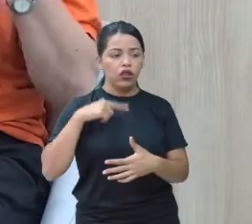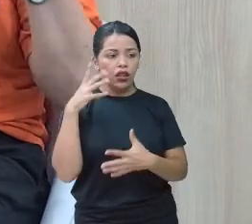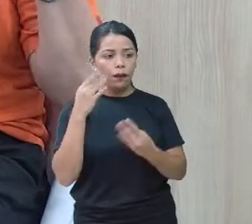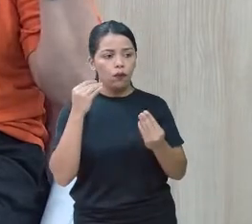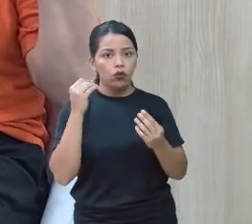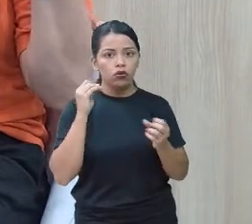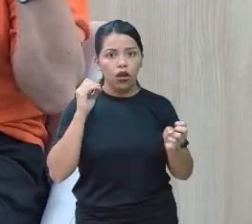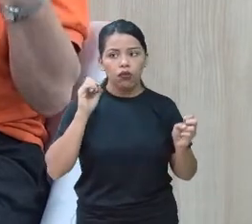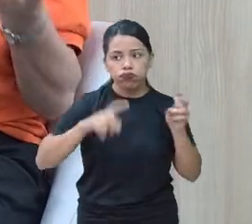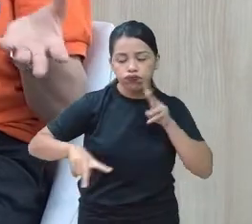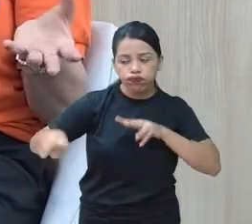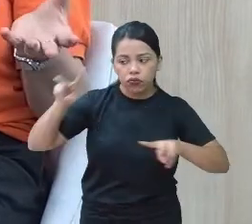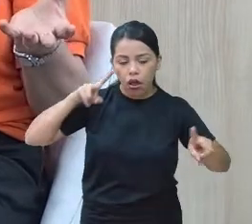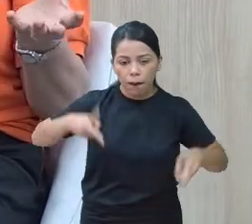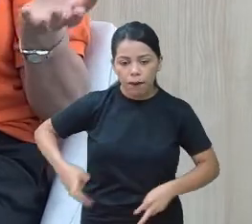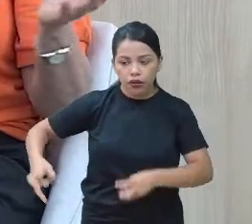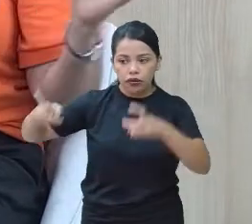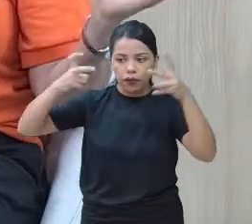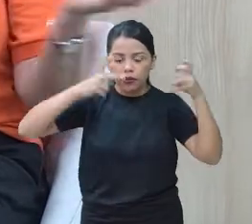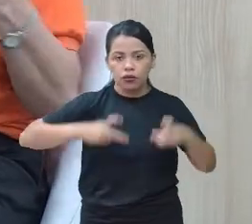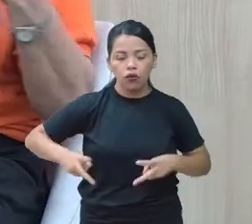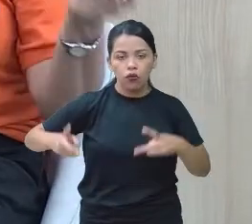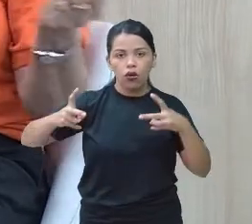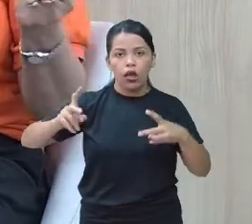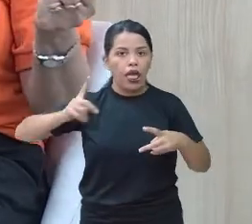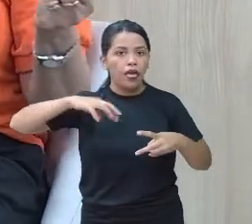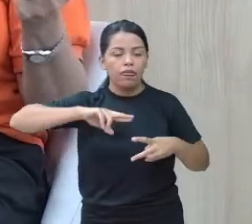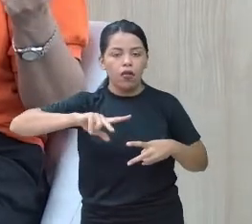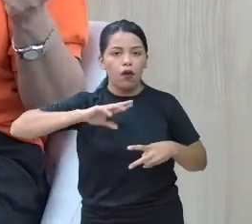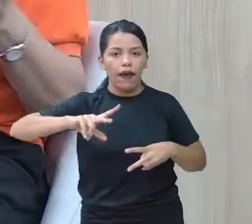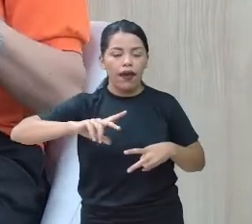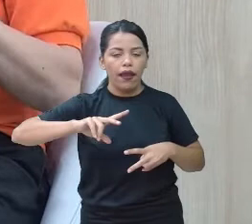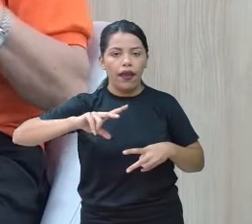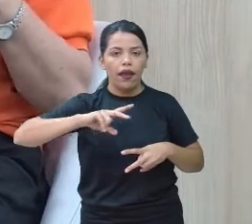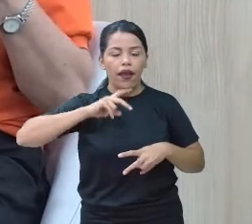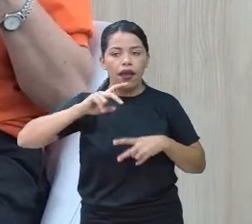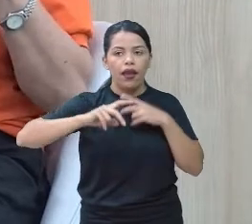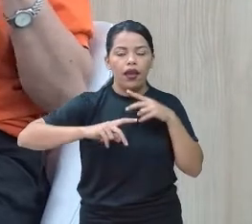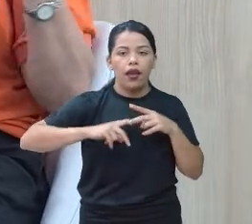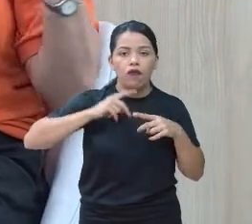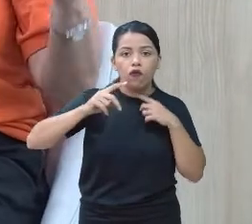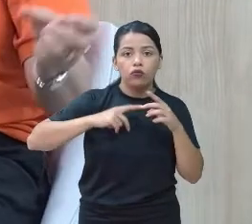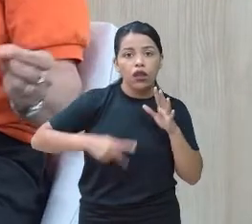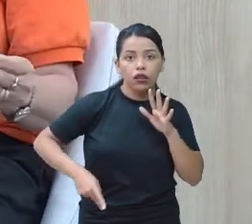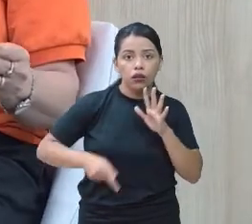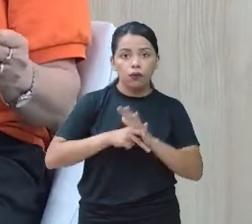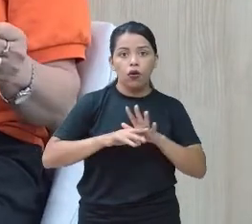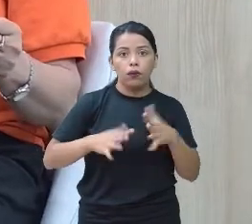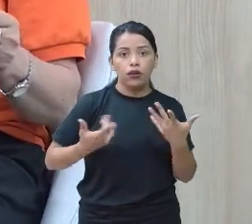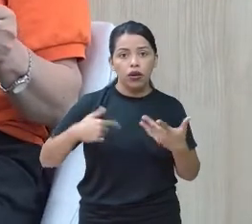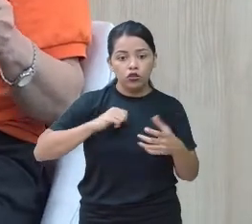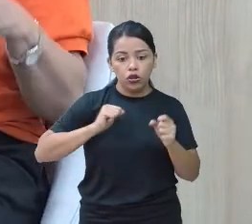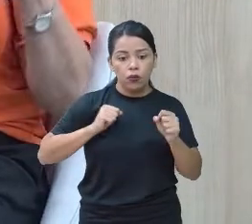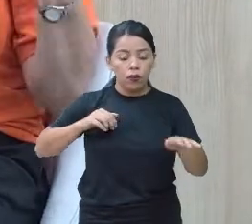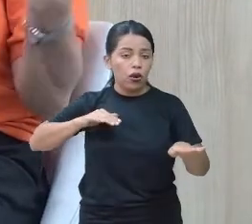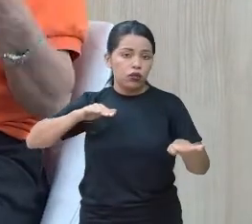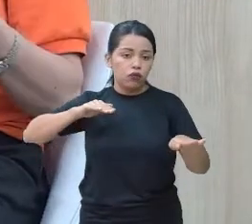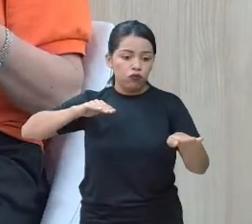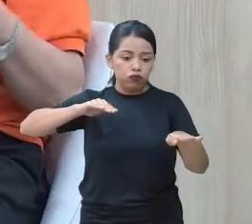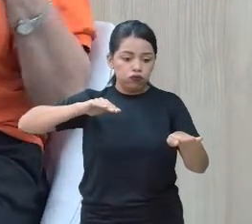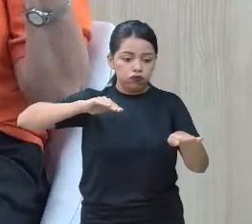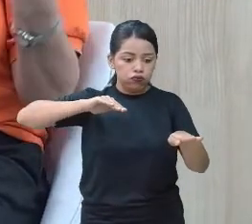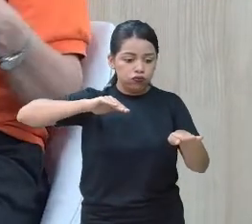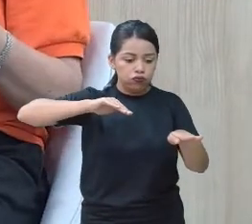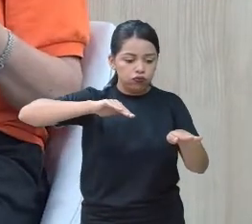que não são involuntários, não? Então, nós temos que ser rápido para agir, para evitar algum acidente, que alguém bata no nosso carro. Então, tudo